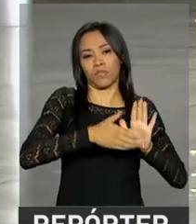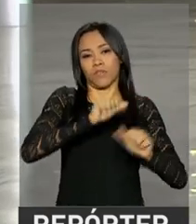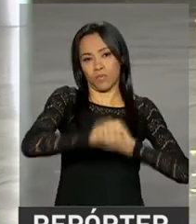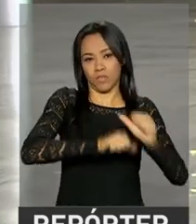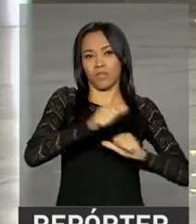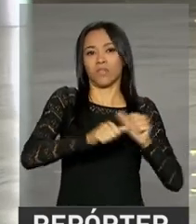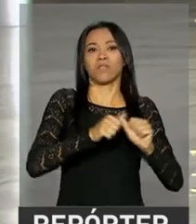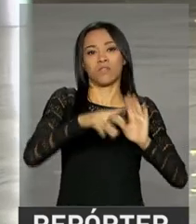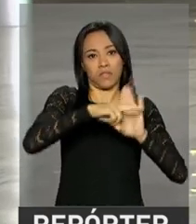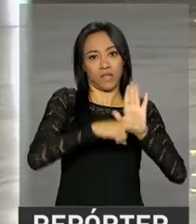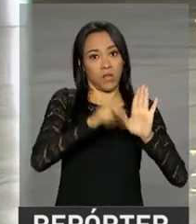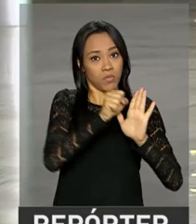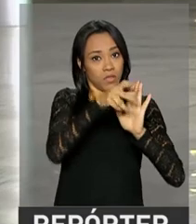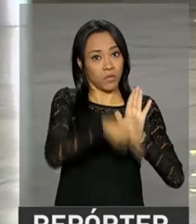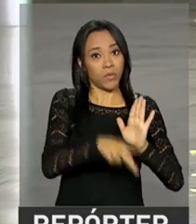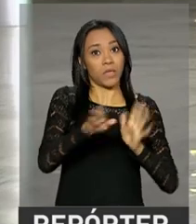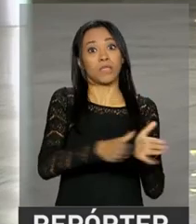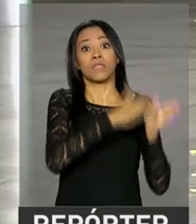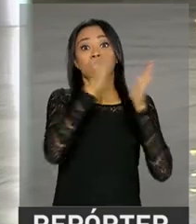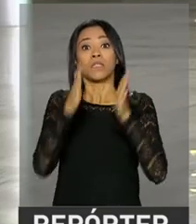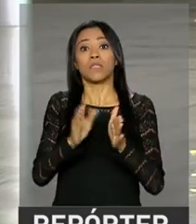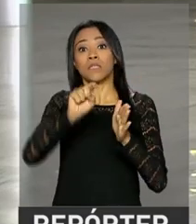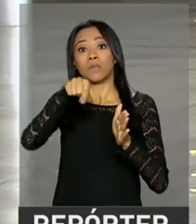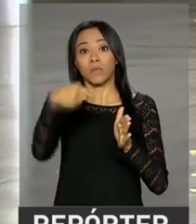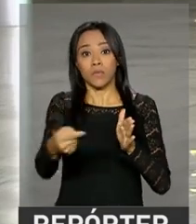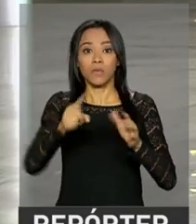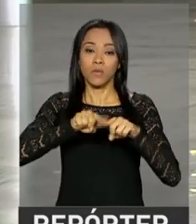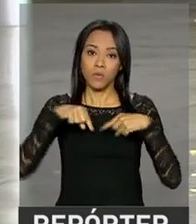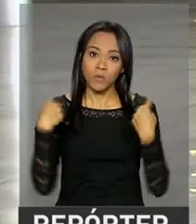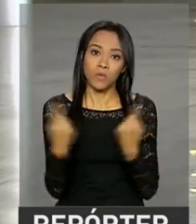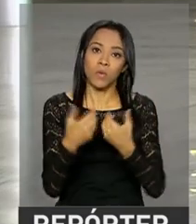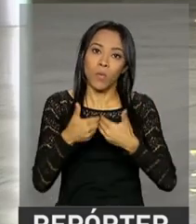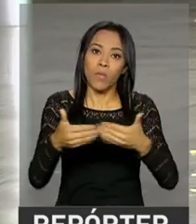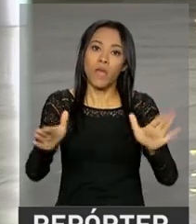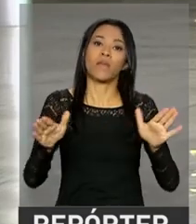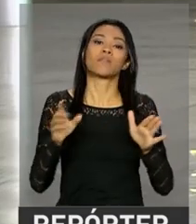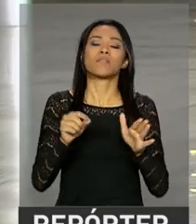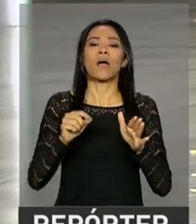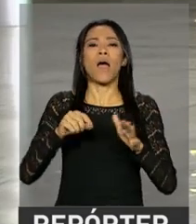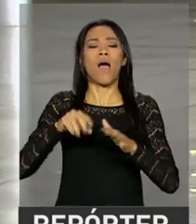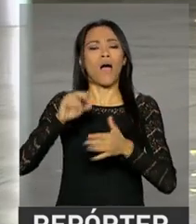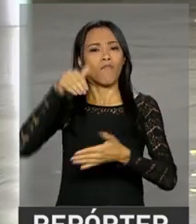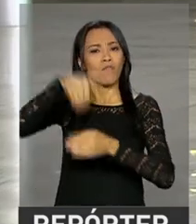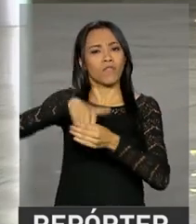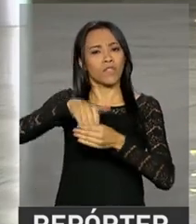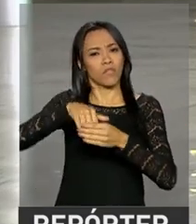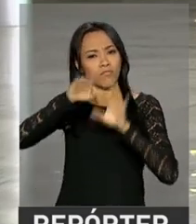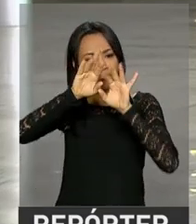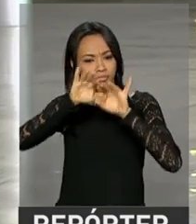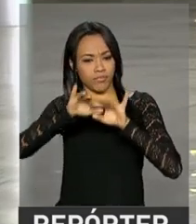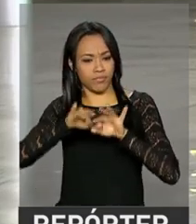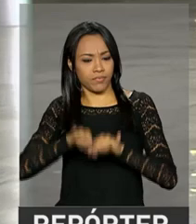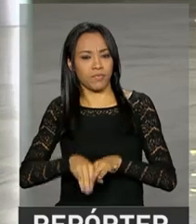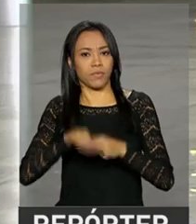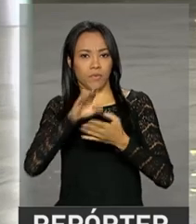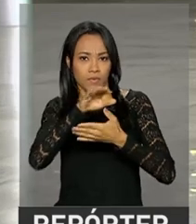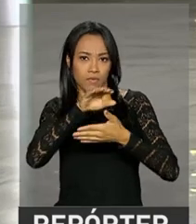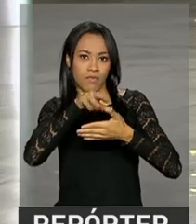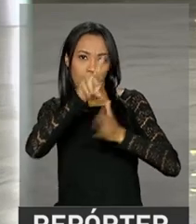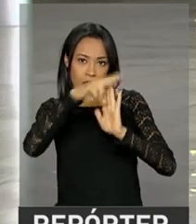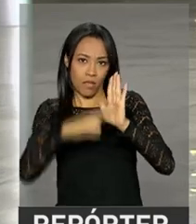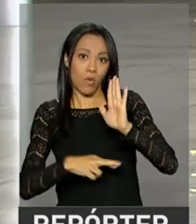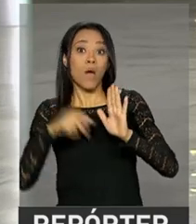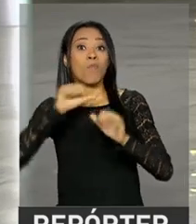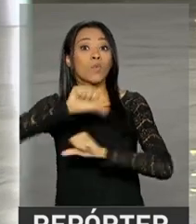10:30 começa a reunião em que eles devem votar o parecer do relator o deputado Artur Maia Ele propôs mudanças nas regras para